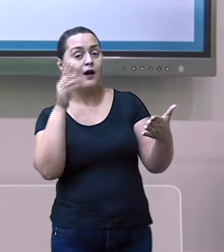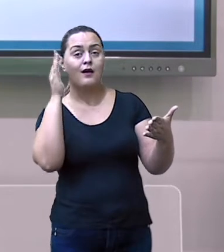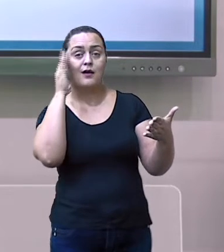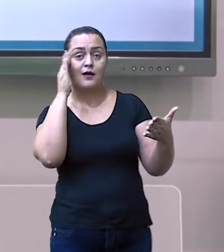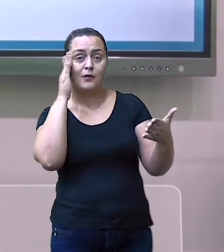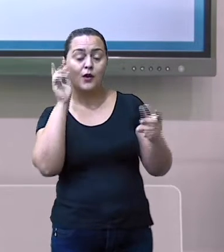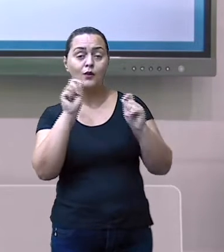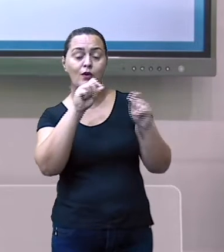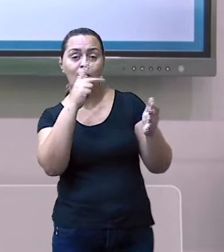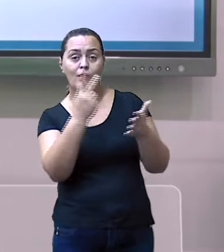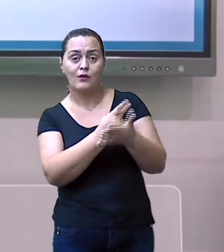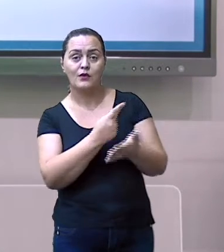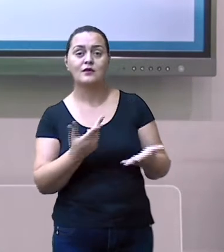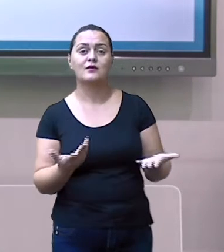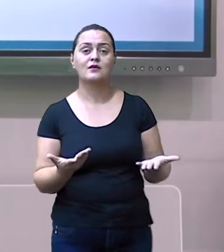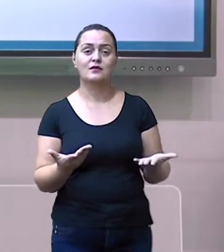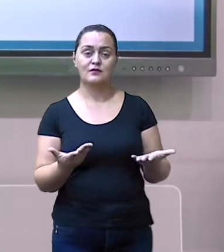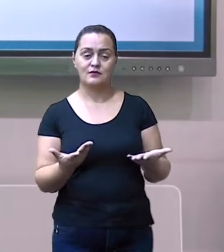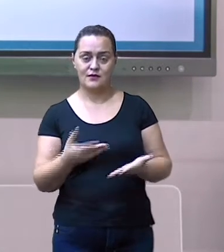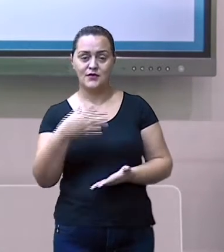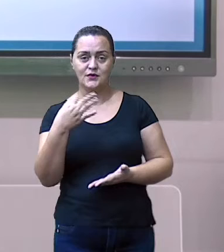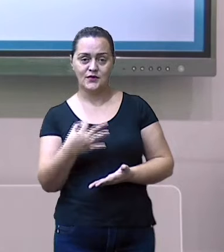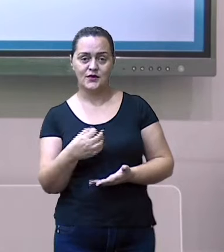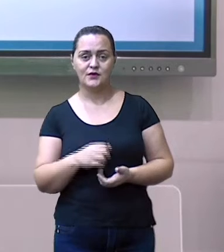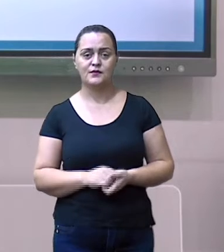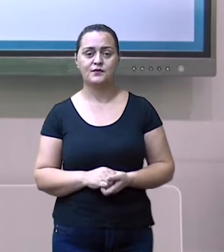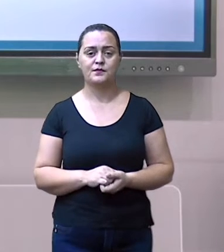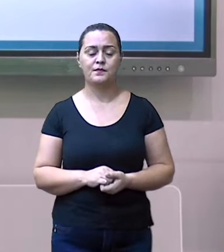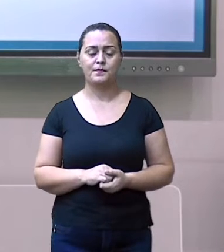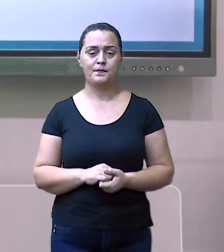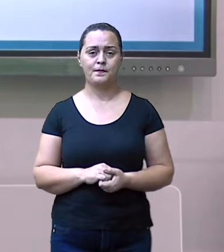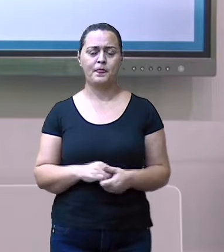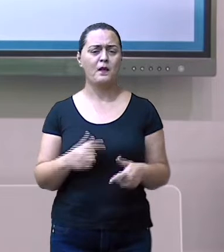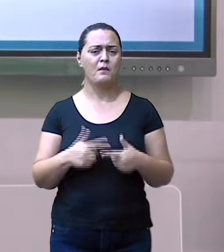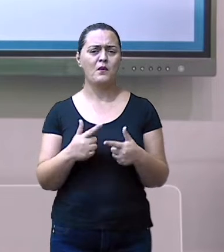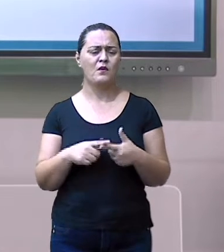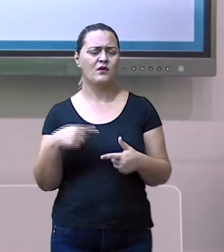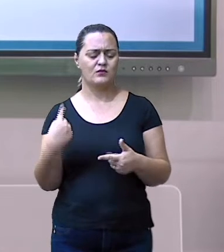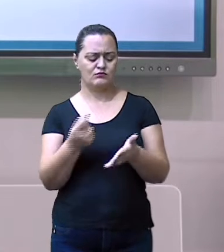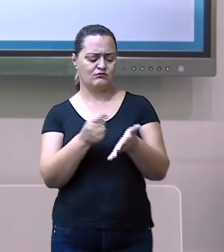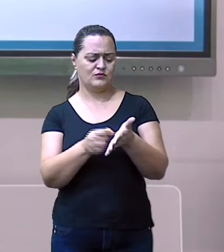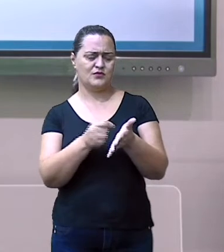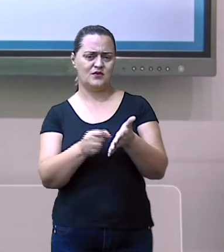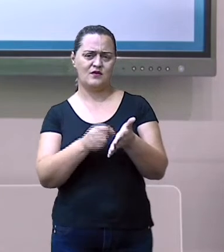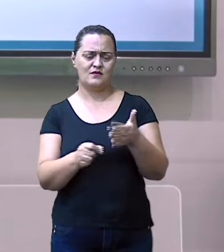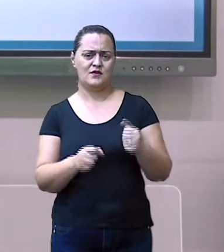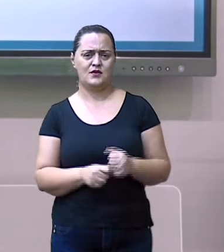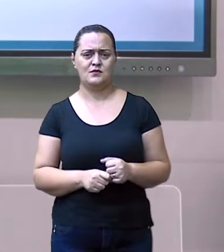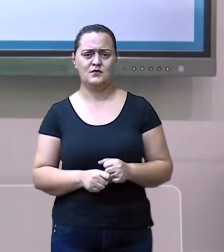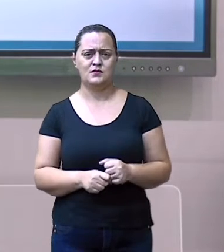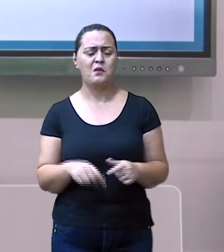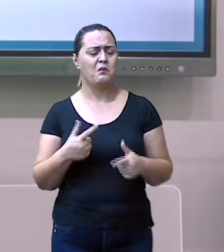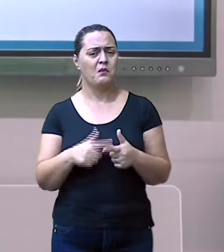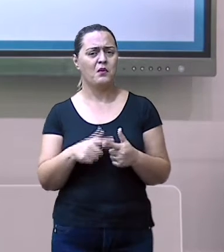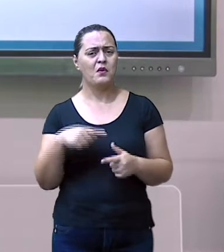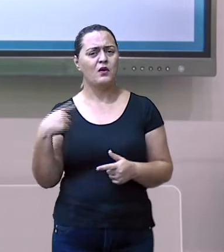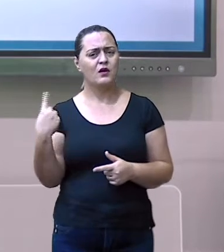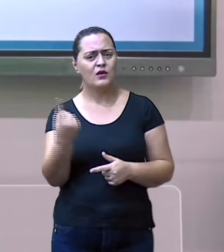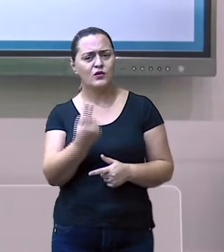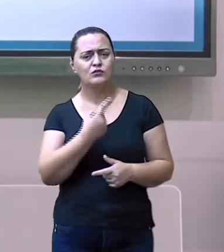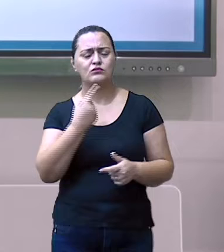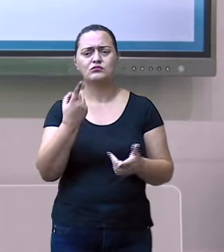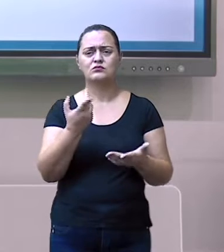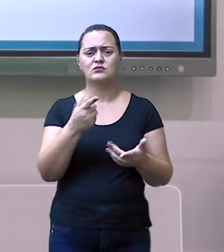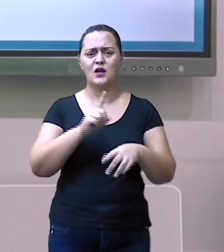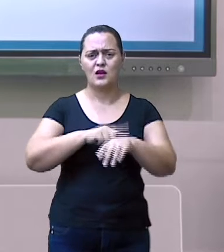nós escrevemos? Por que registramos aquilo que estamos estudando em sala de aula? Será que é para nós mesmos? Eu